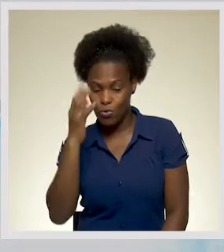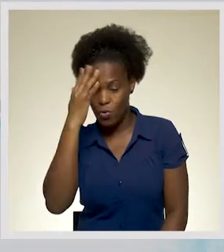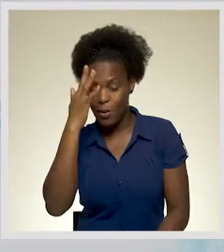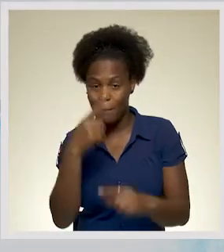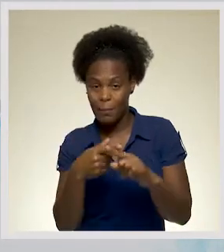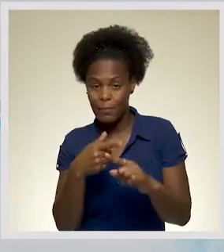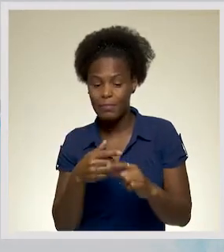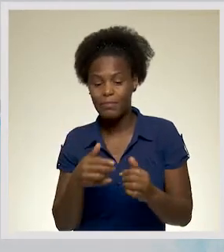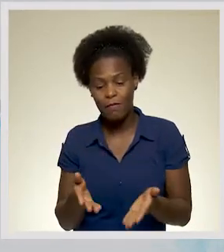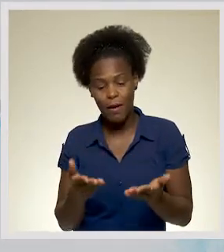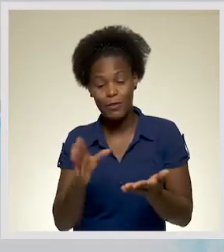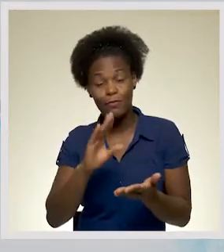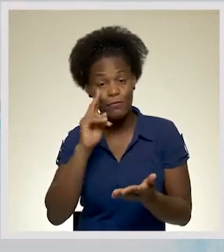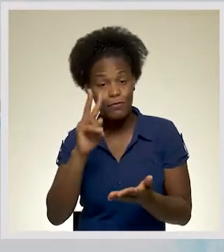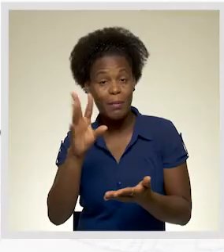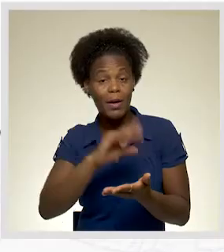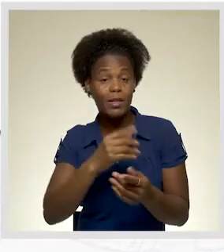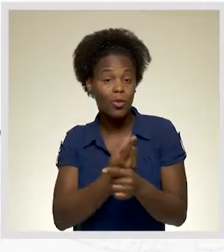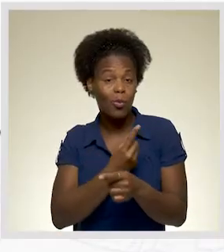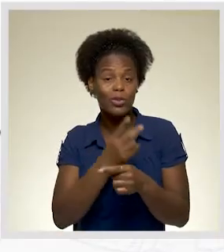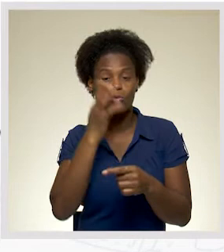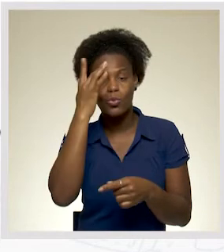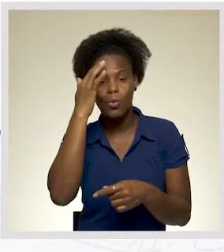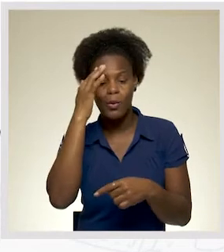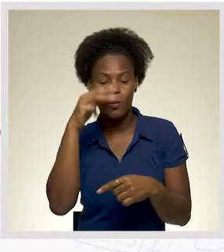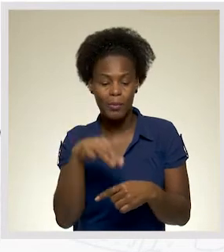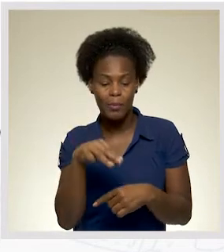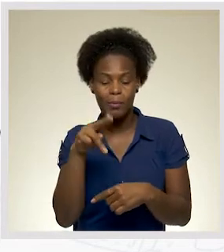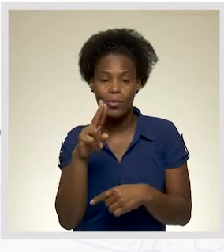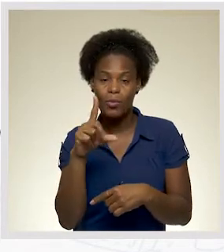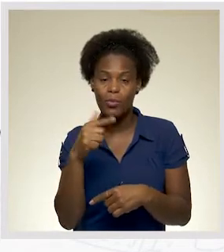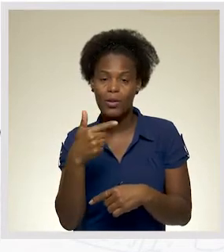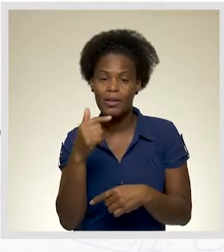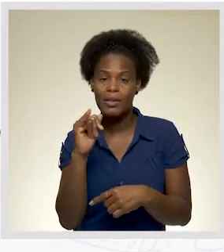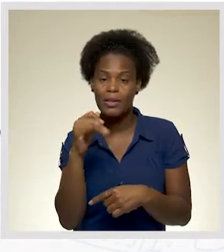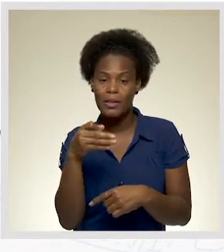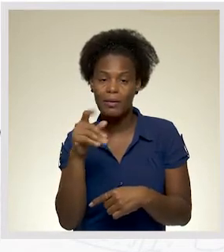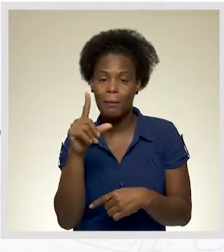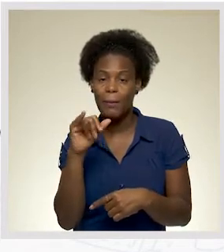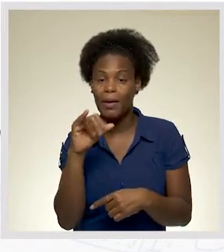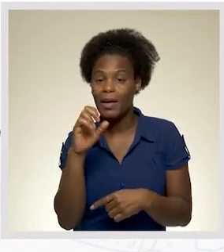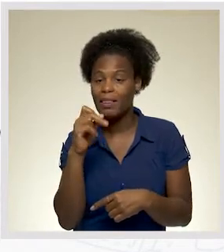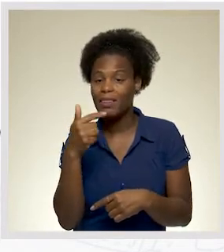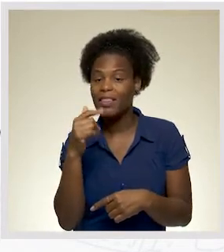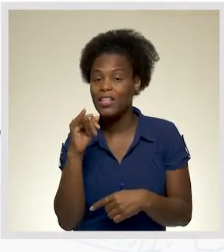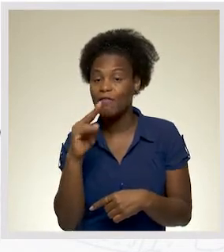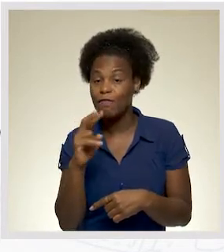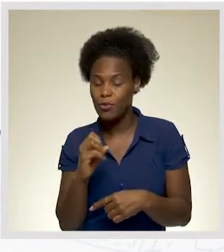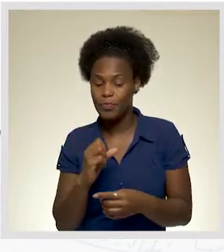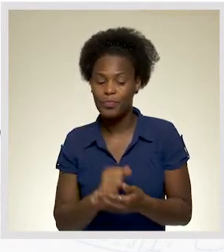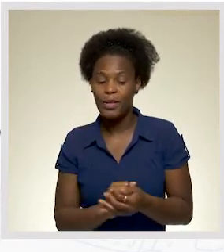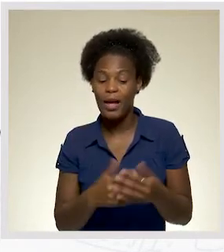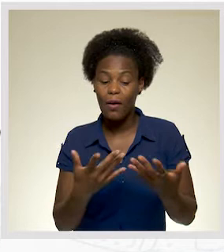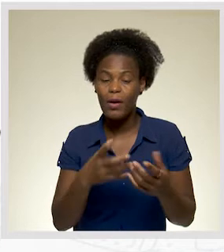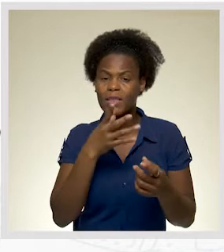coisas sobre números multiplicativos. Agora, sim, o conceito dos números multiplicativos.